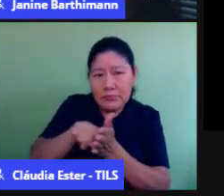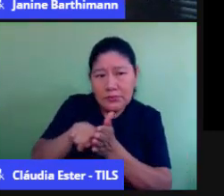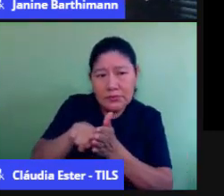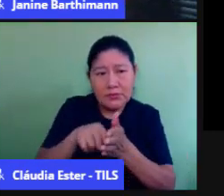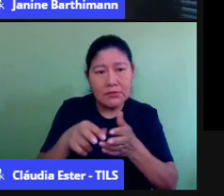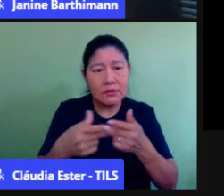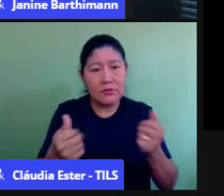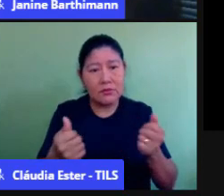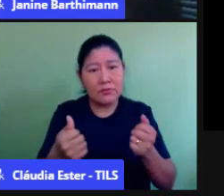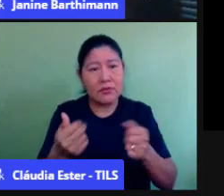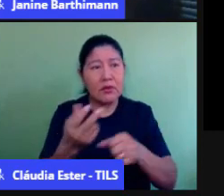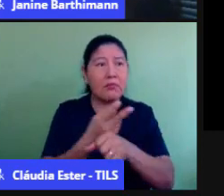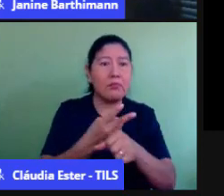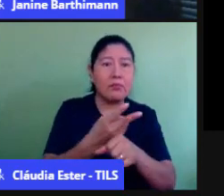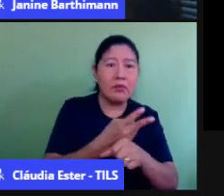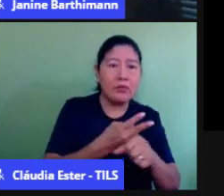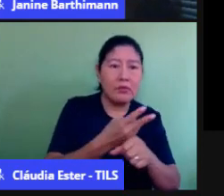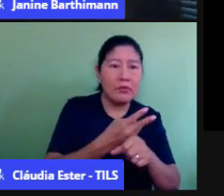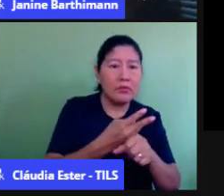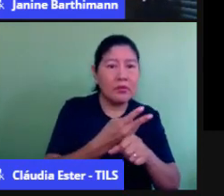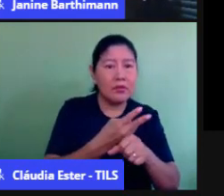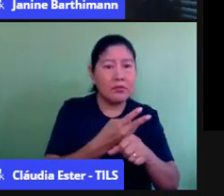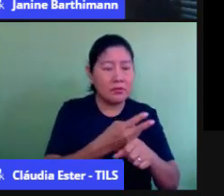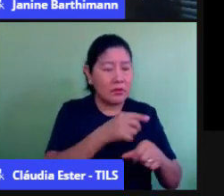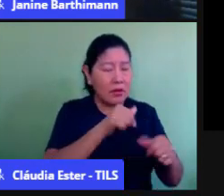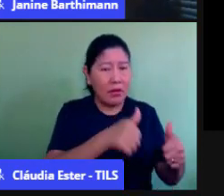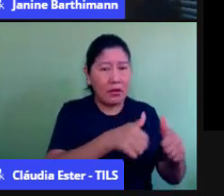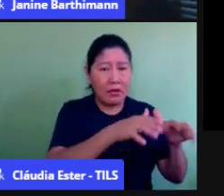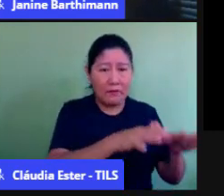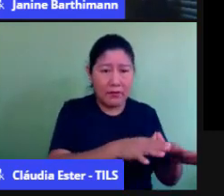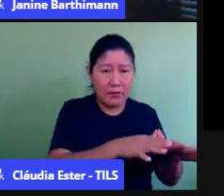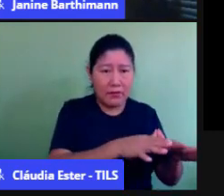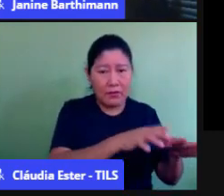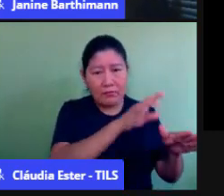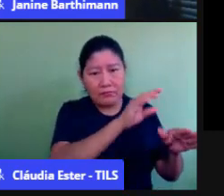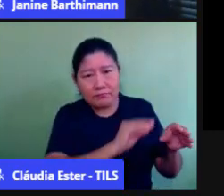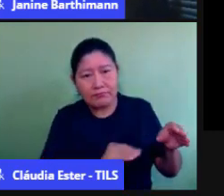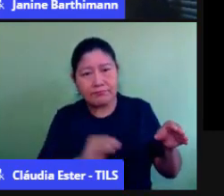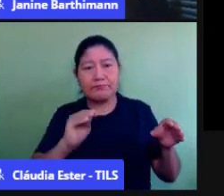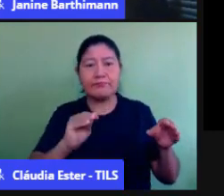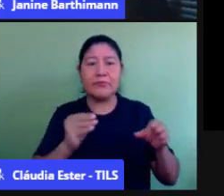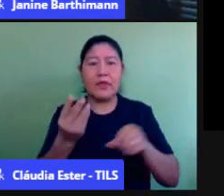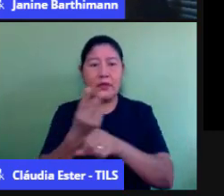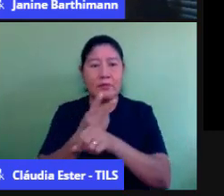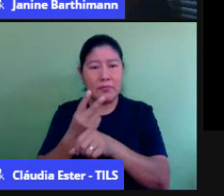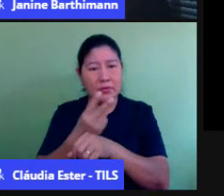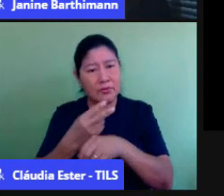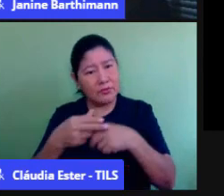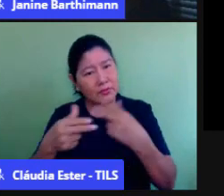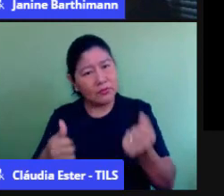nossa incompletude e buscamos sabedoria no momento e ao